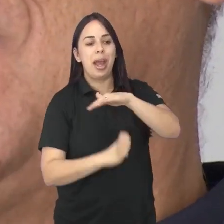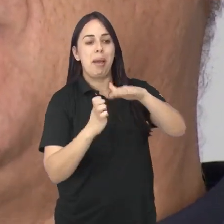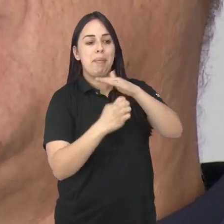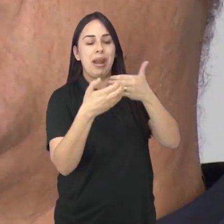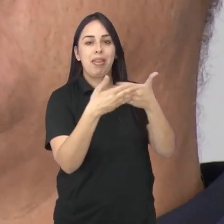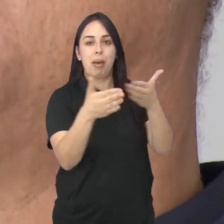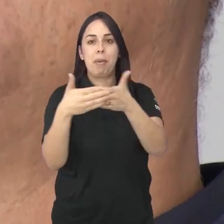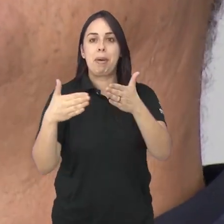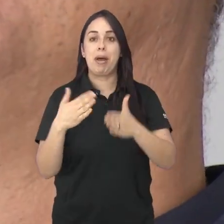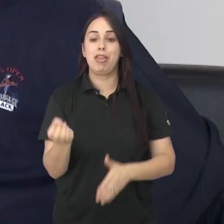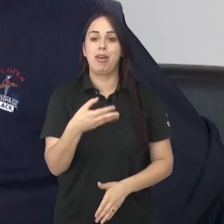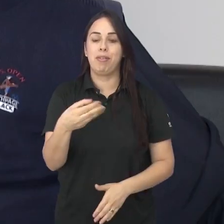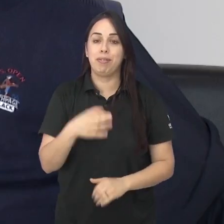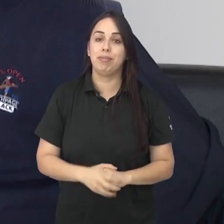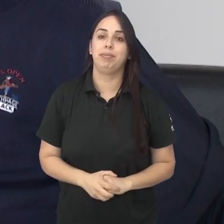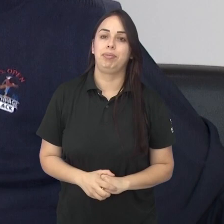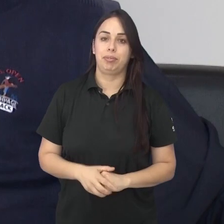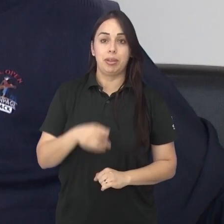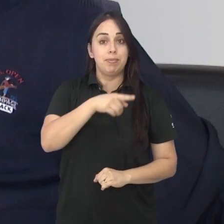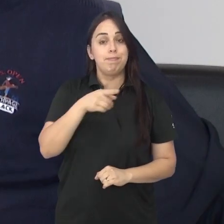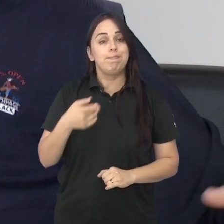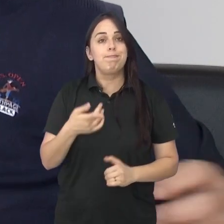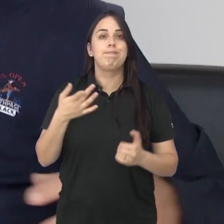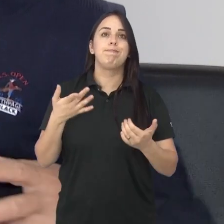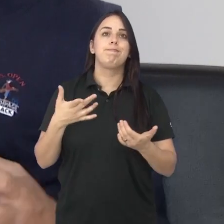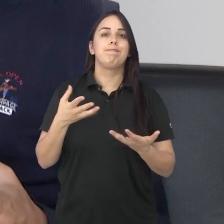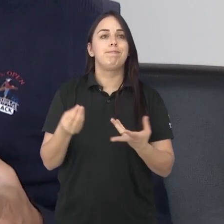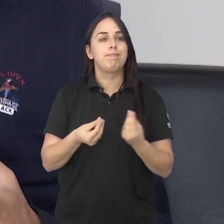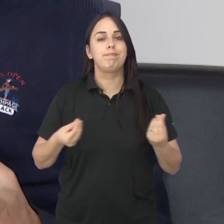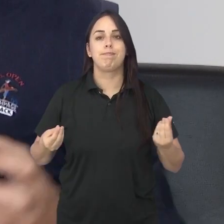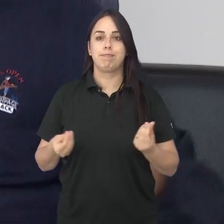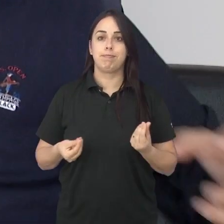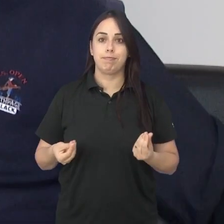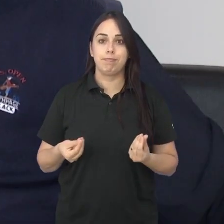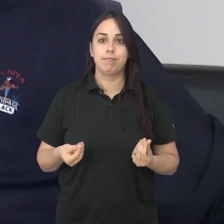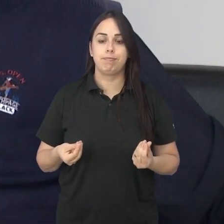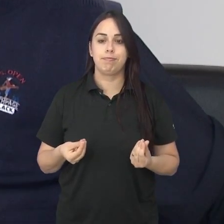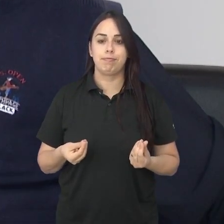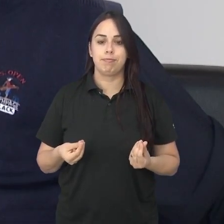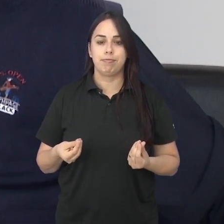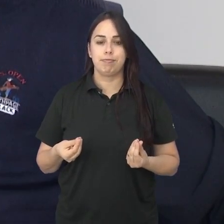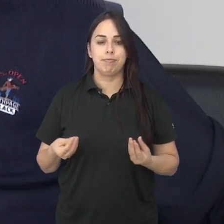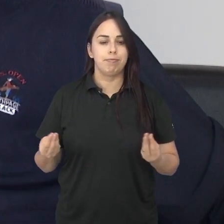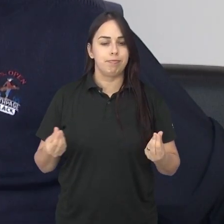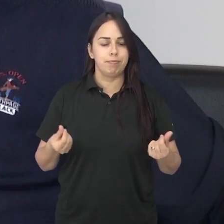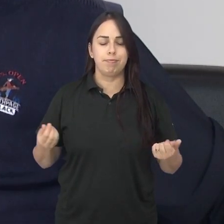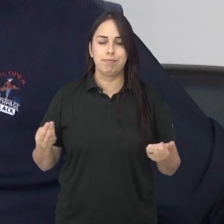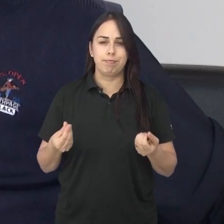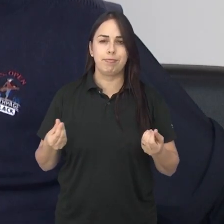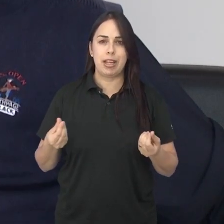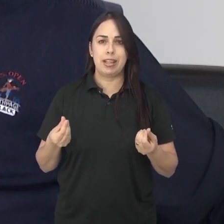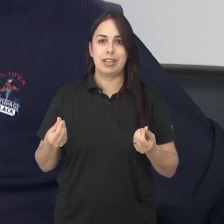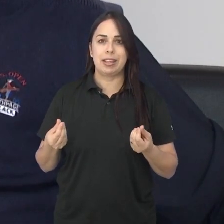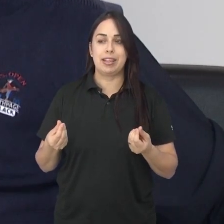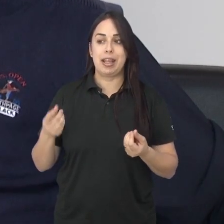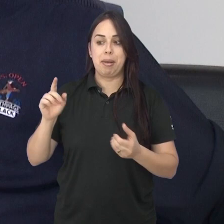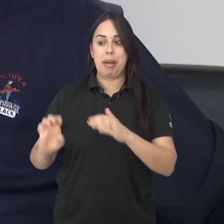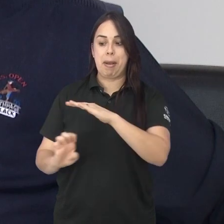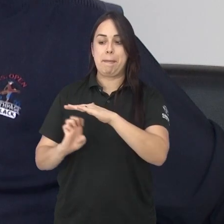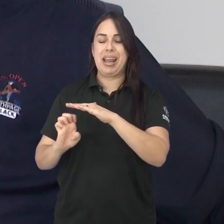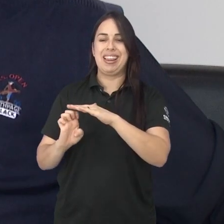novos empreendimentos. Você tem também algumas